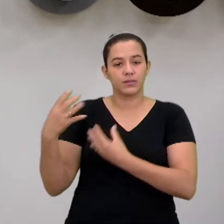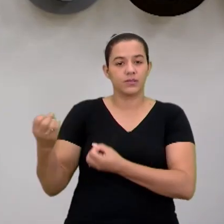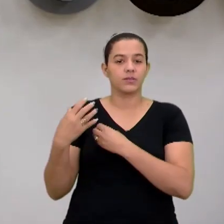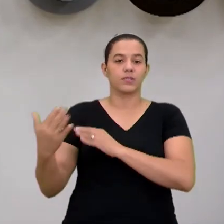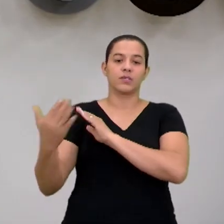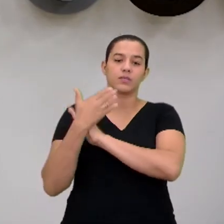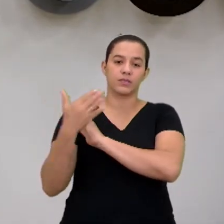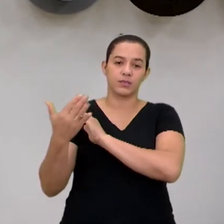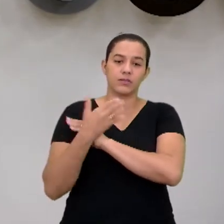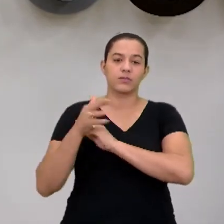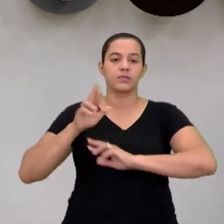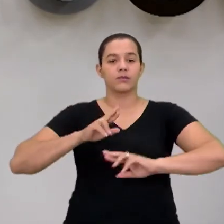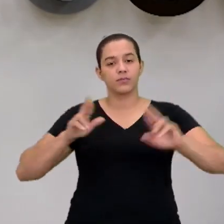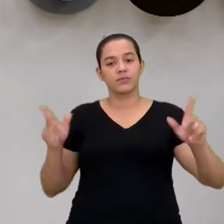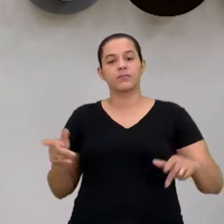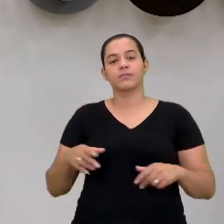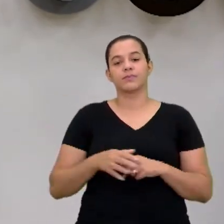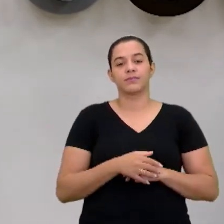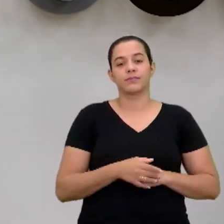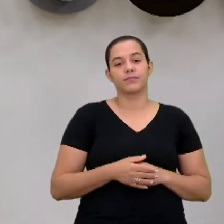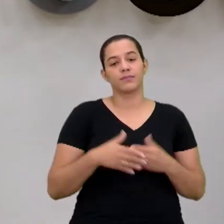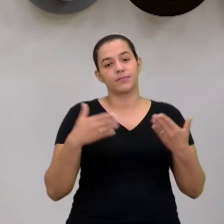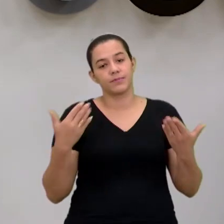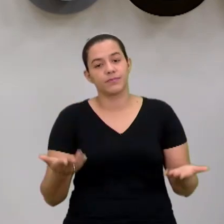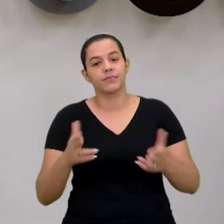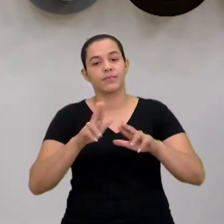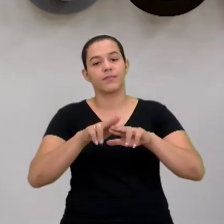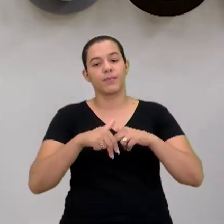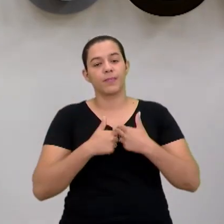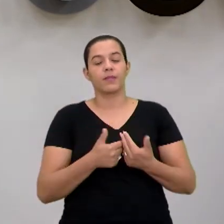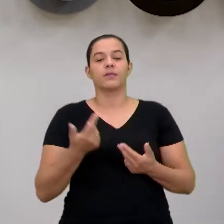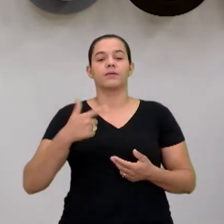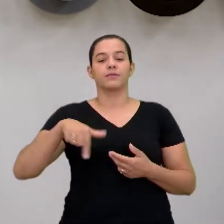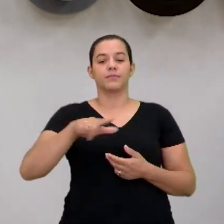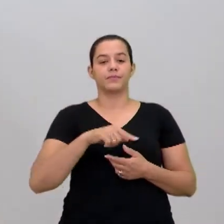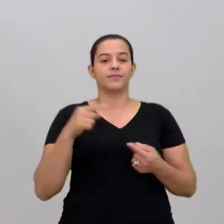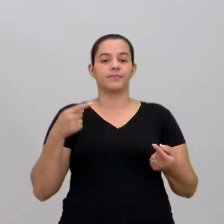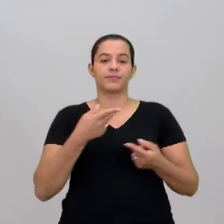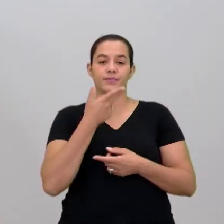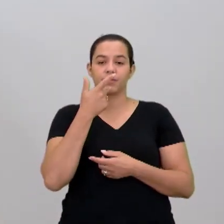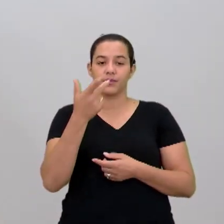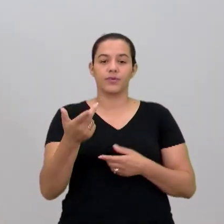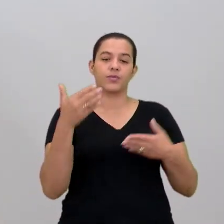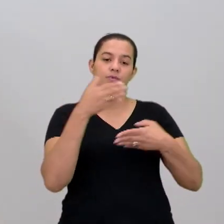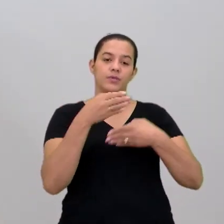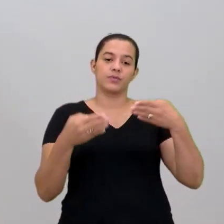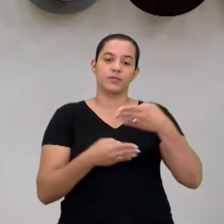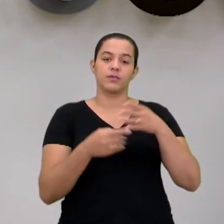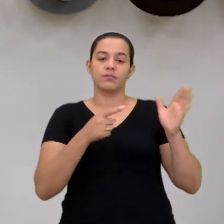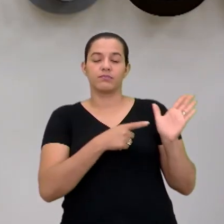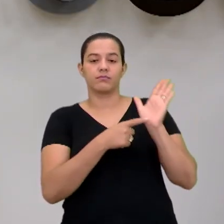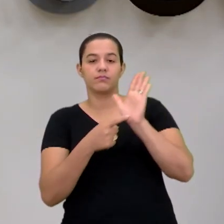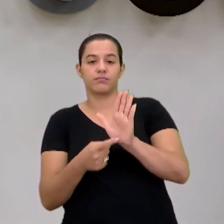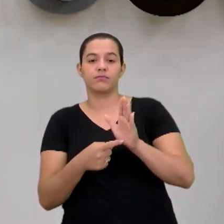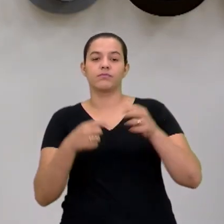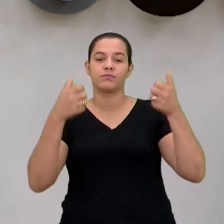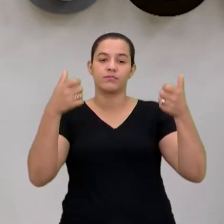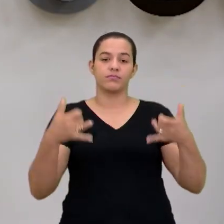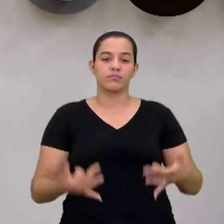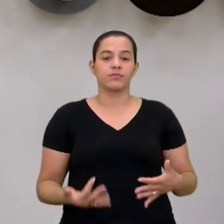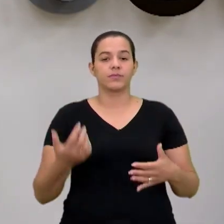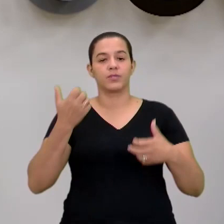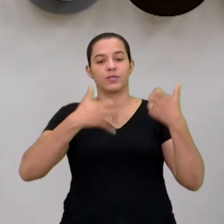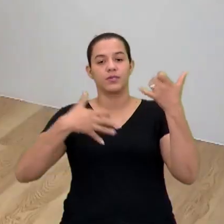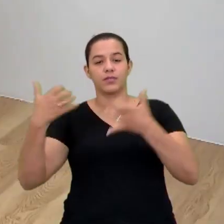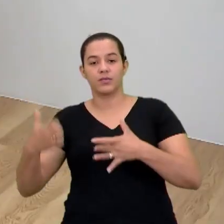um diferencial. Né? Então é por isso a questão aí, que o slide anterior que você tinha colocado, né? Que ele tenta